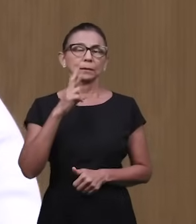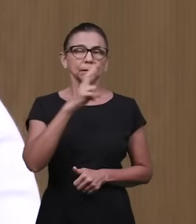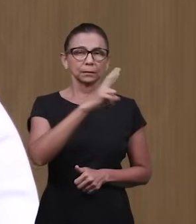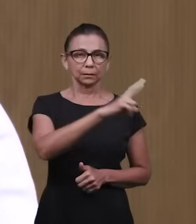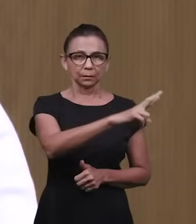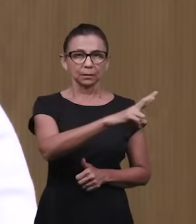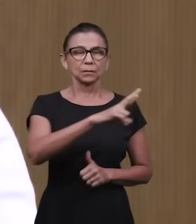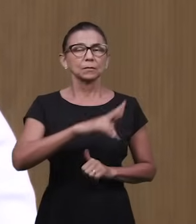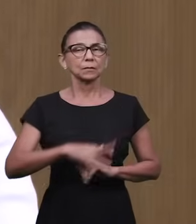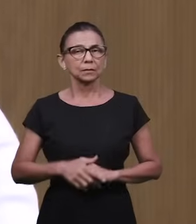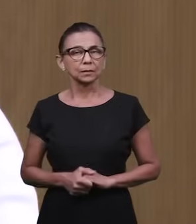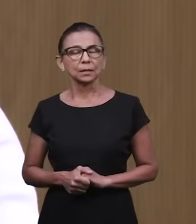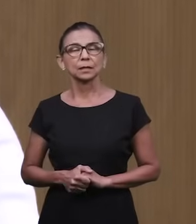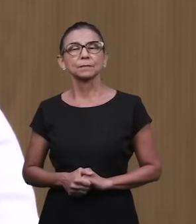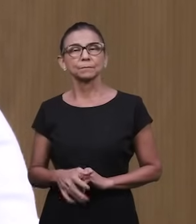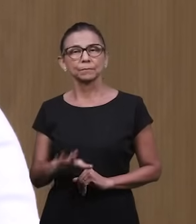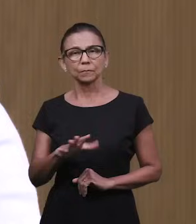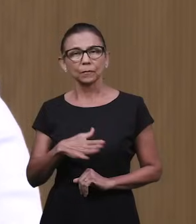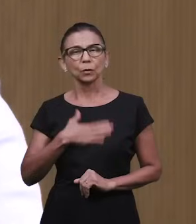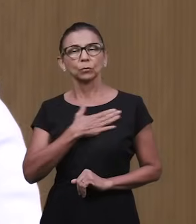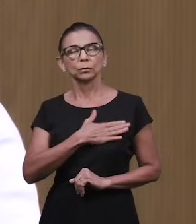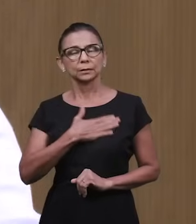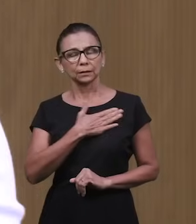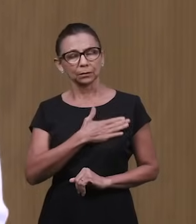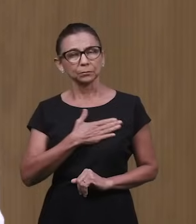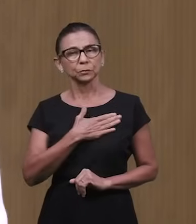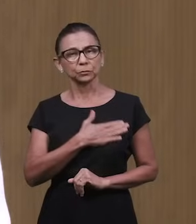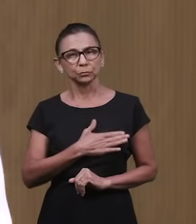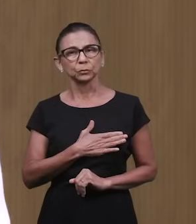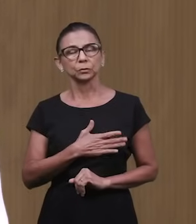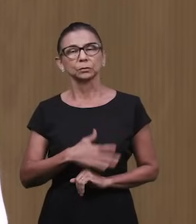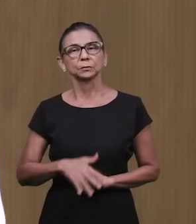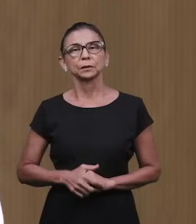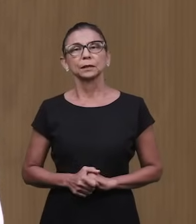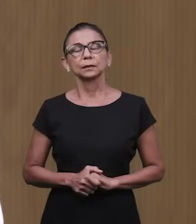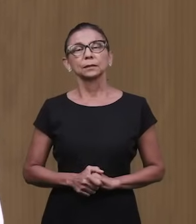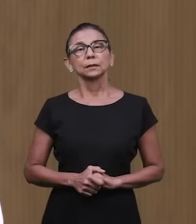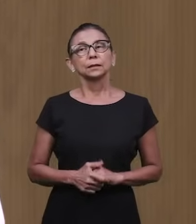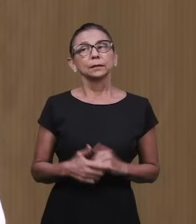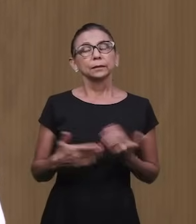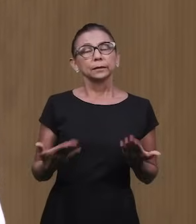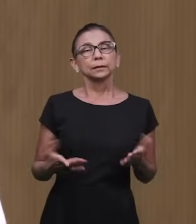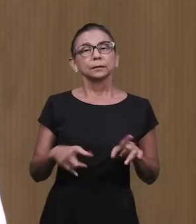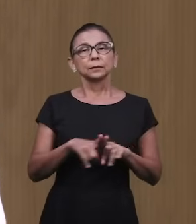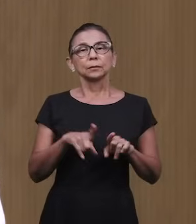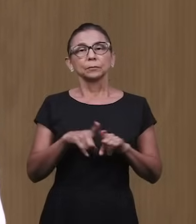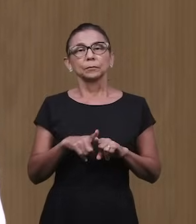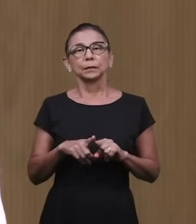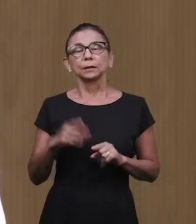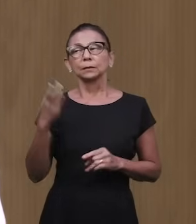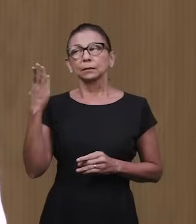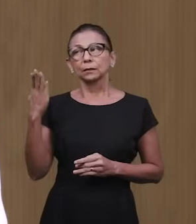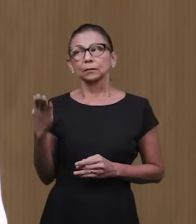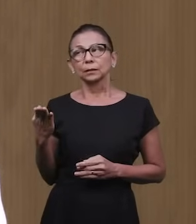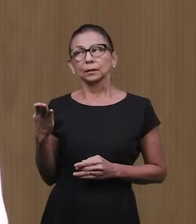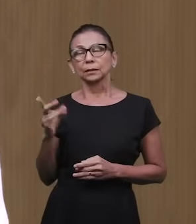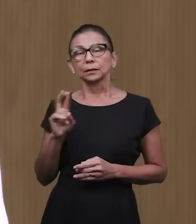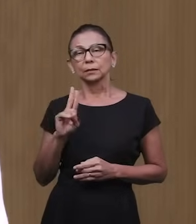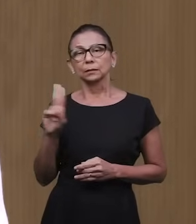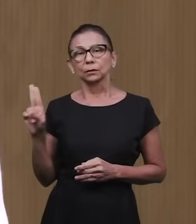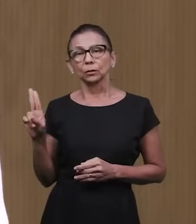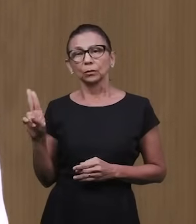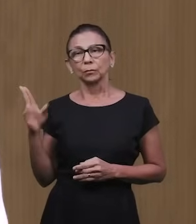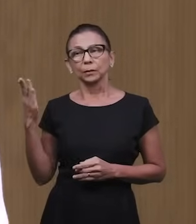desses locais, né, desses feudos. Mas também nós temos, abaixo de Lutero, a figura de Zwinglio, não é?